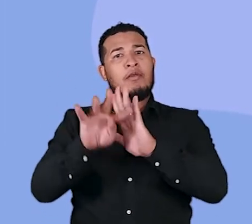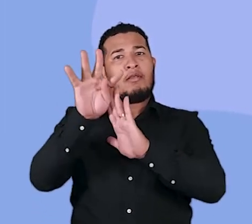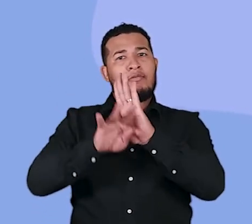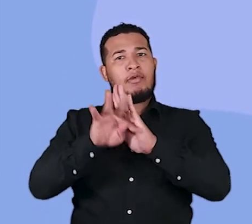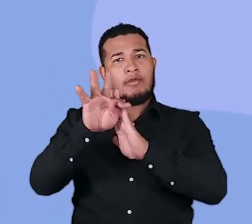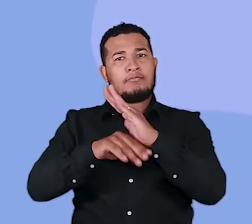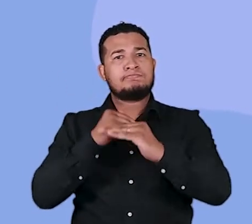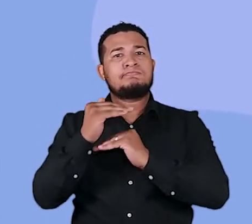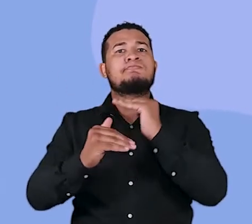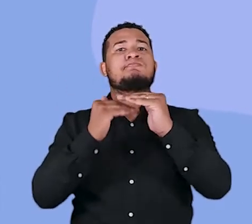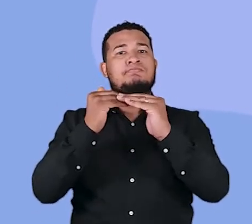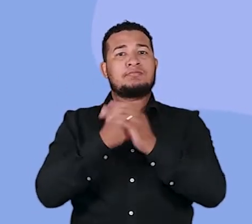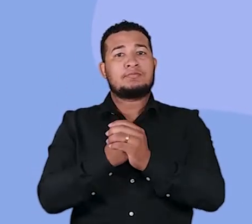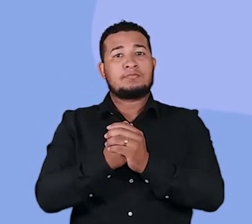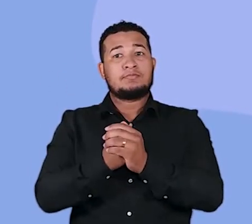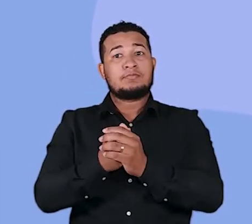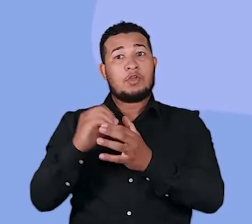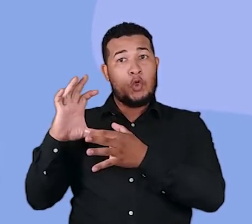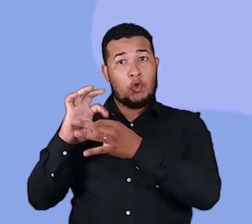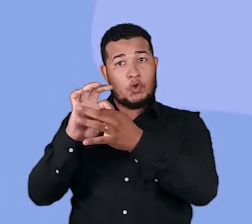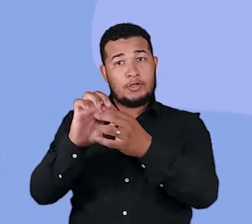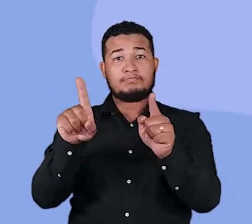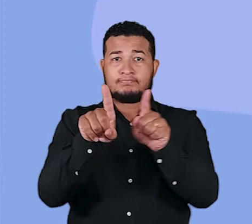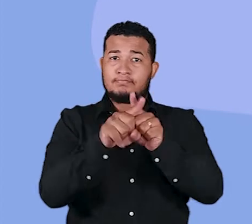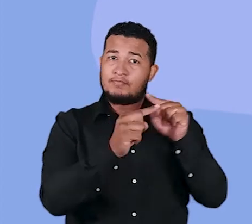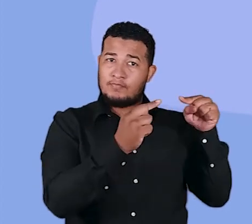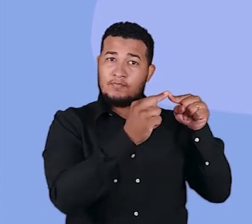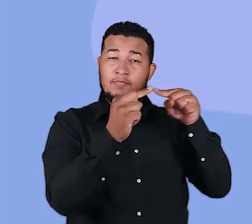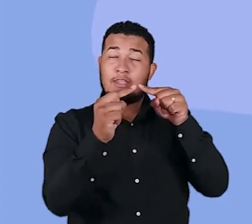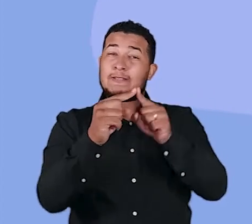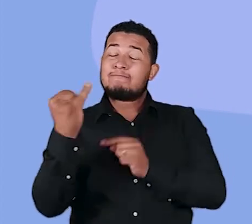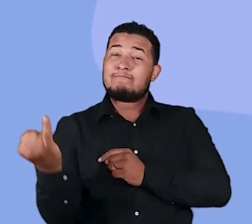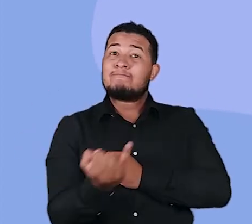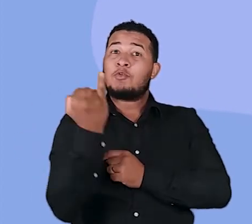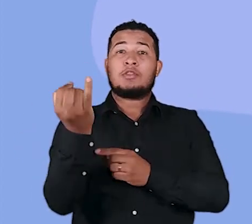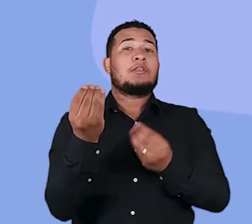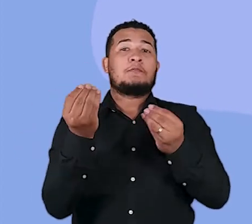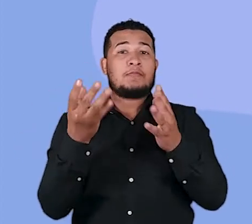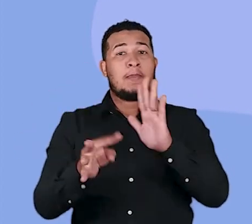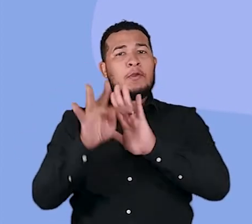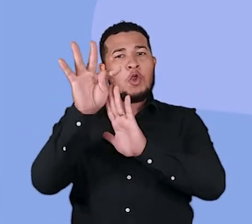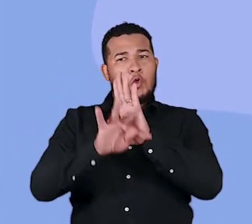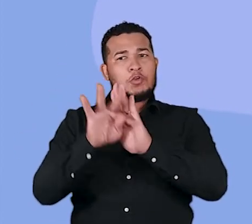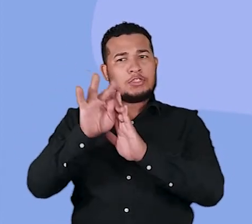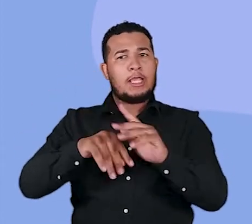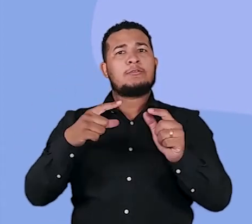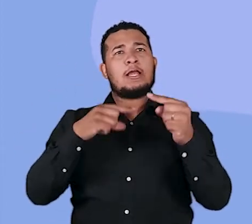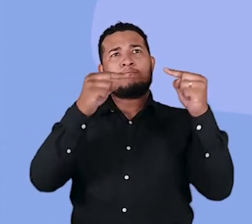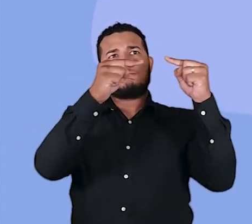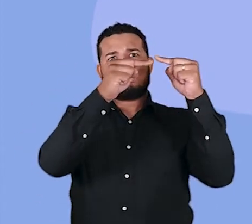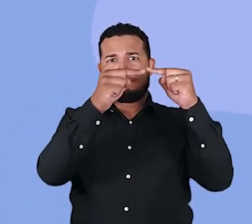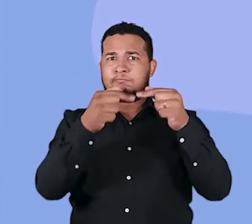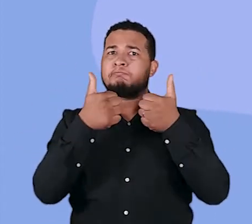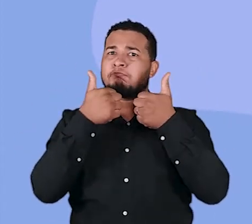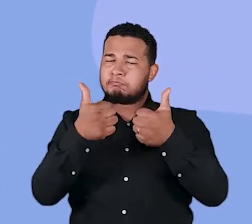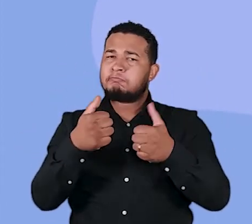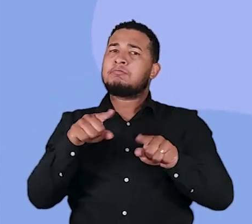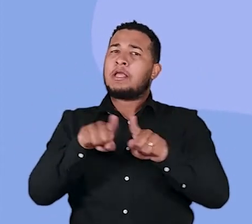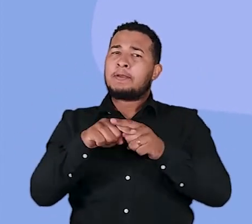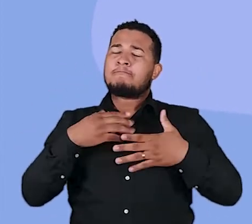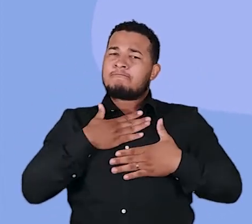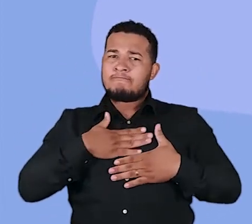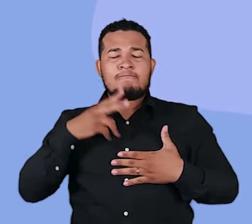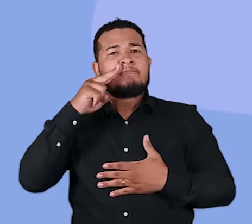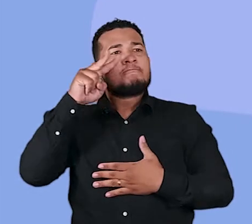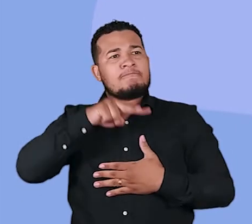construção textual. A coerência e a coesão são fundamentais para que um texto seja harmonioso e